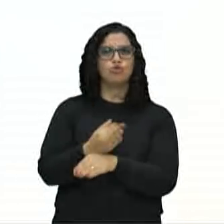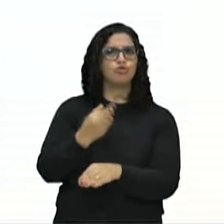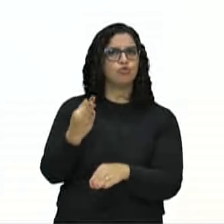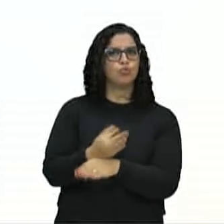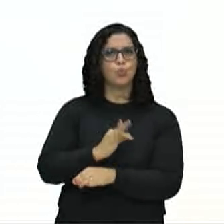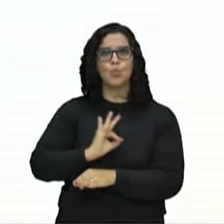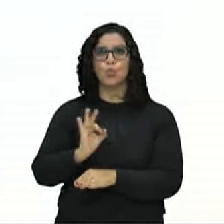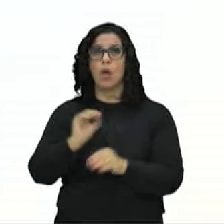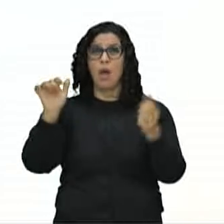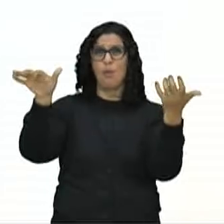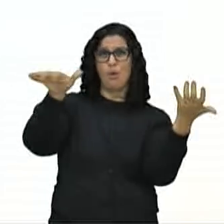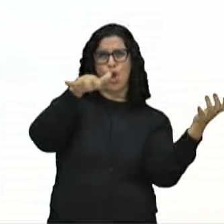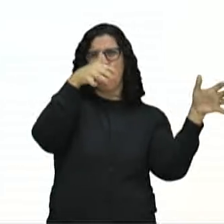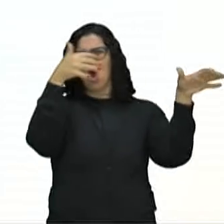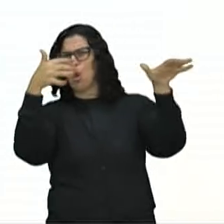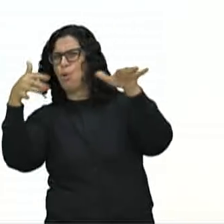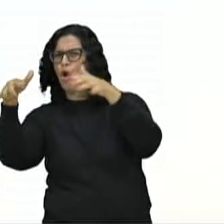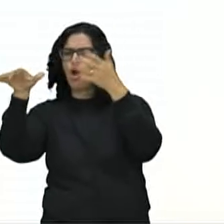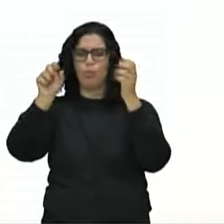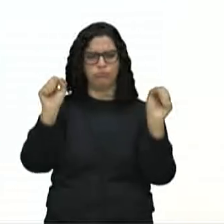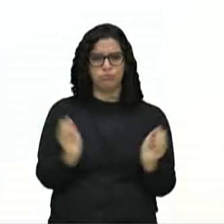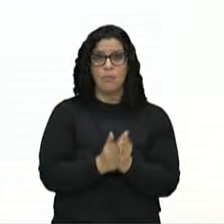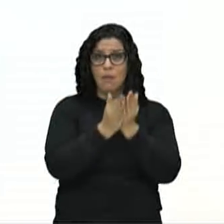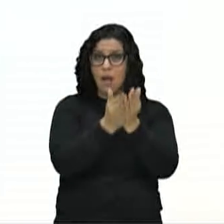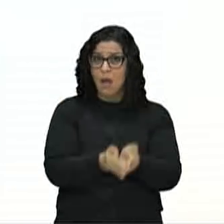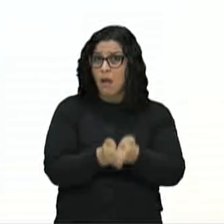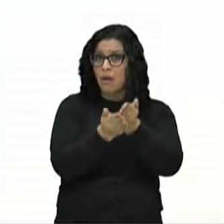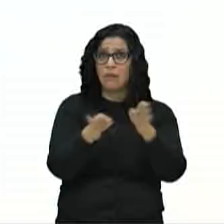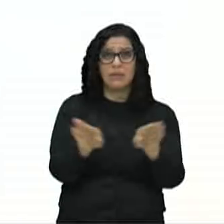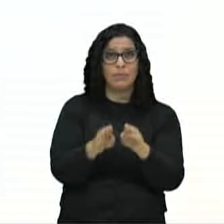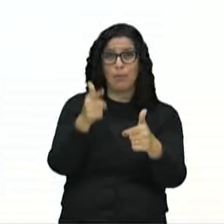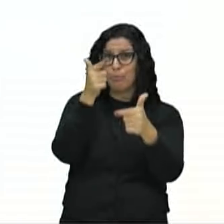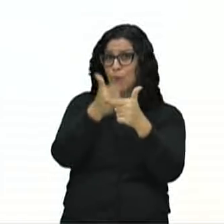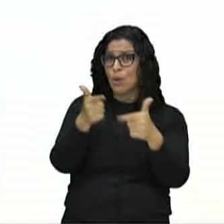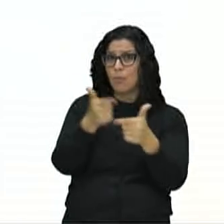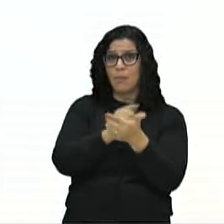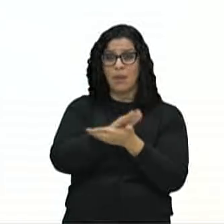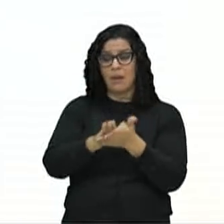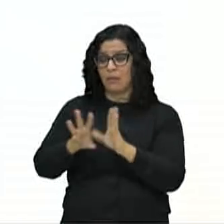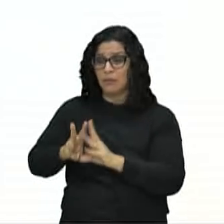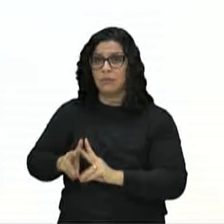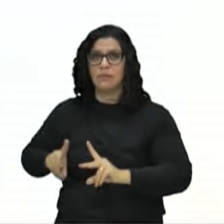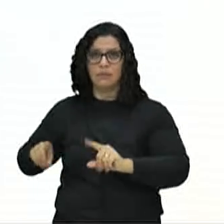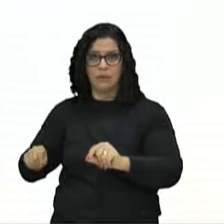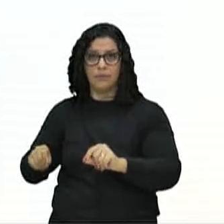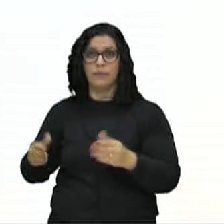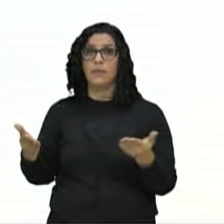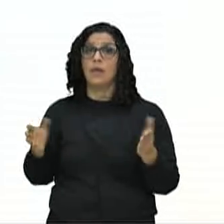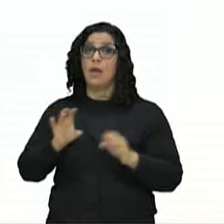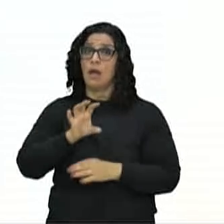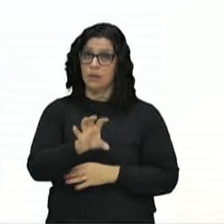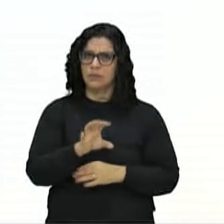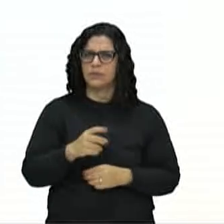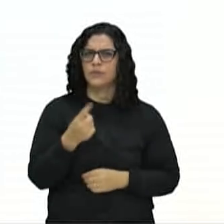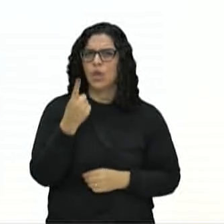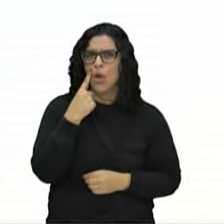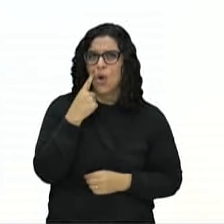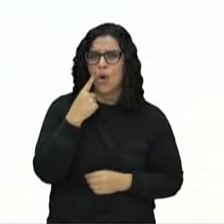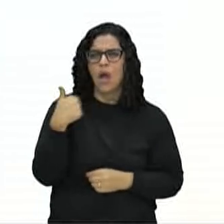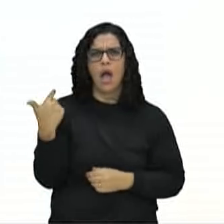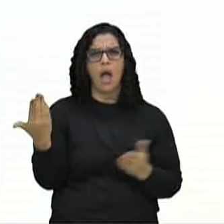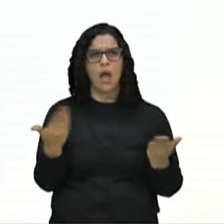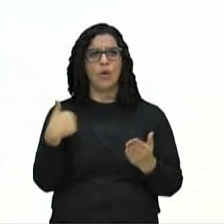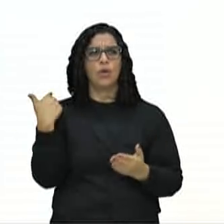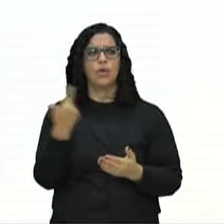aguentado tempestades no mar, nem desgraças em terra. Assim,